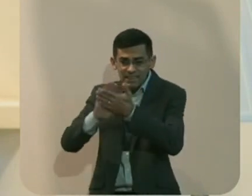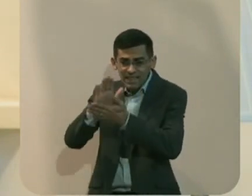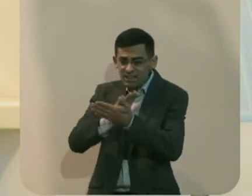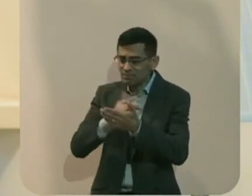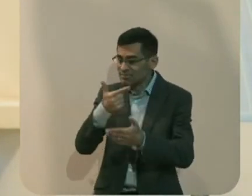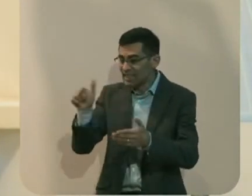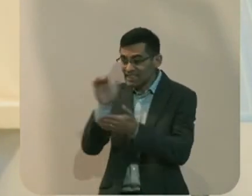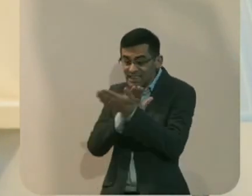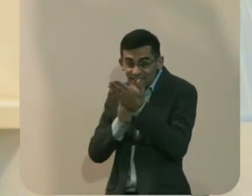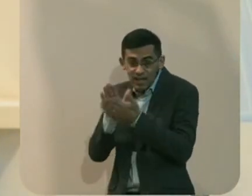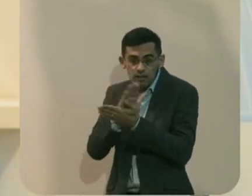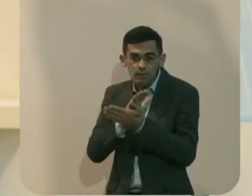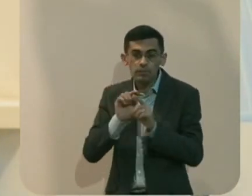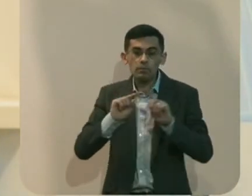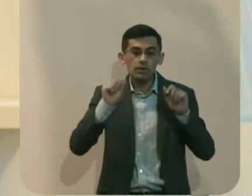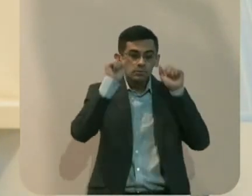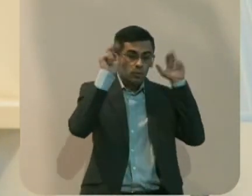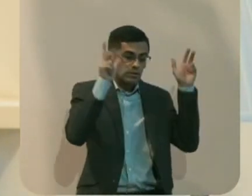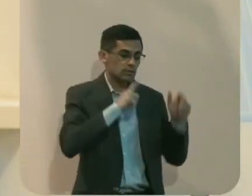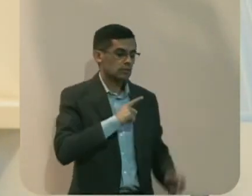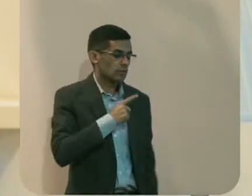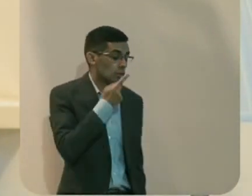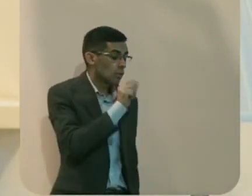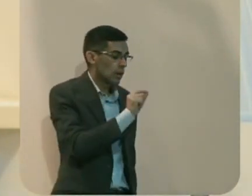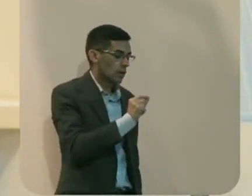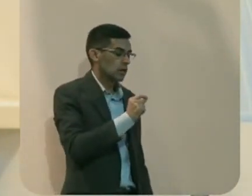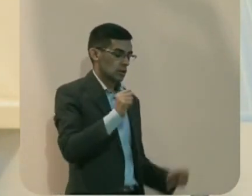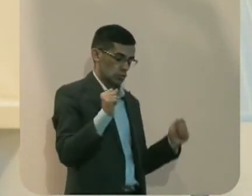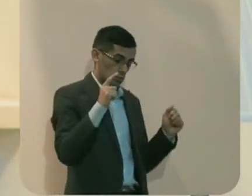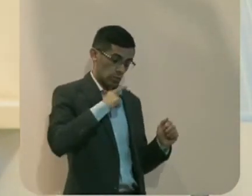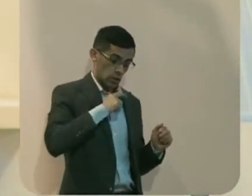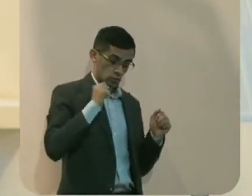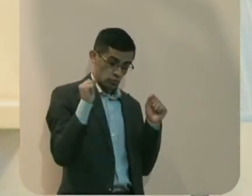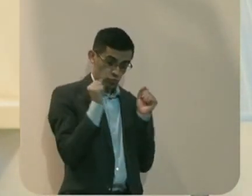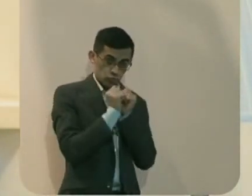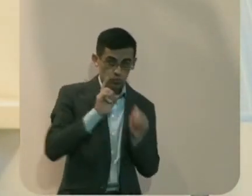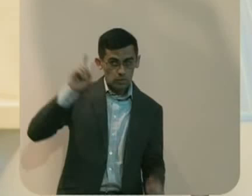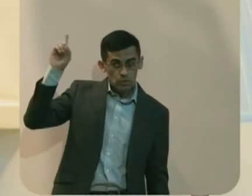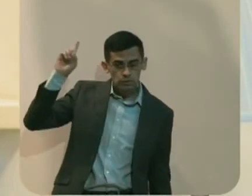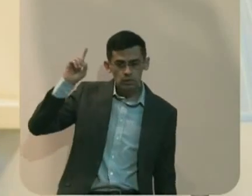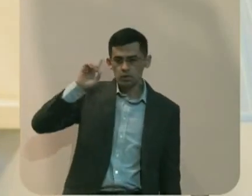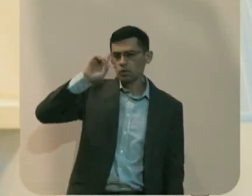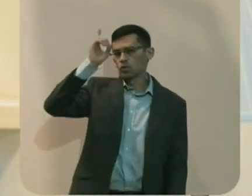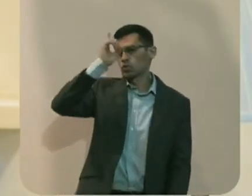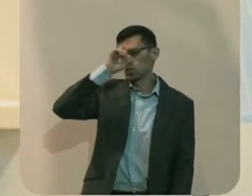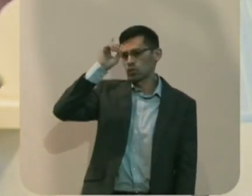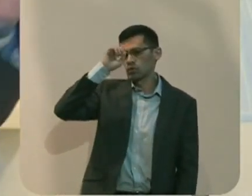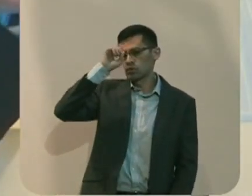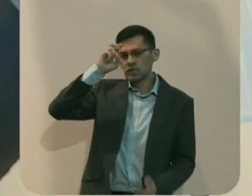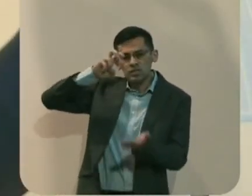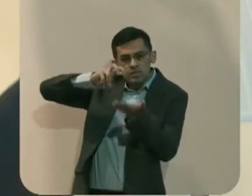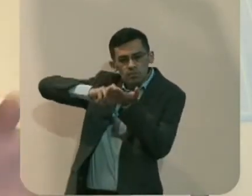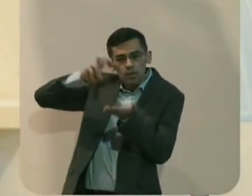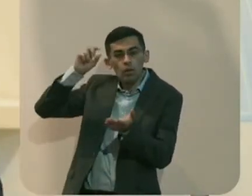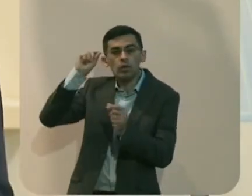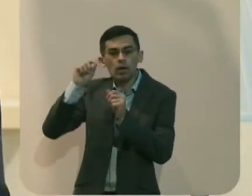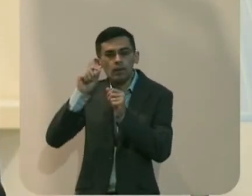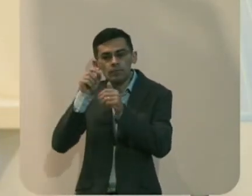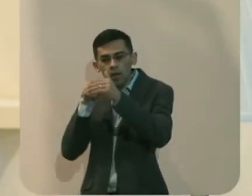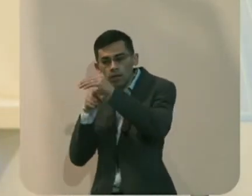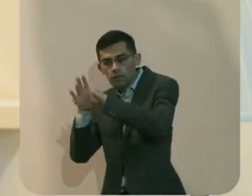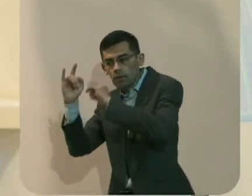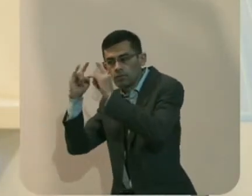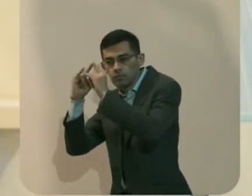tem nada. Mas ele dizia, eu tenho o Senhor. E todo dia de manhã, quando ele entrava numa pequena tenda que ele